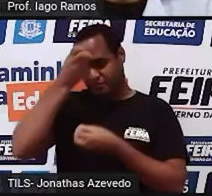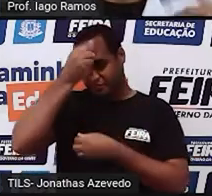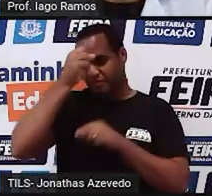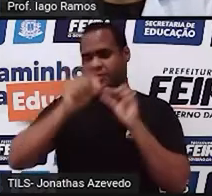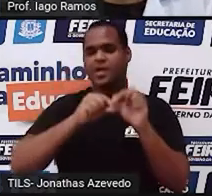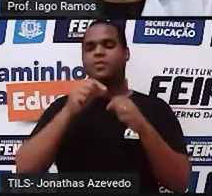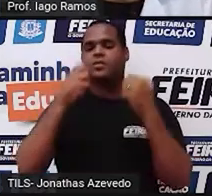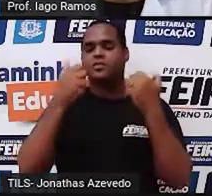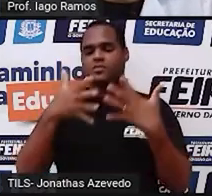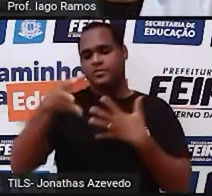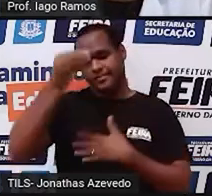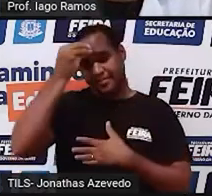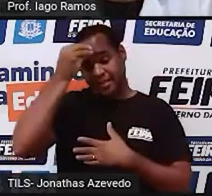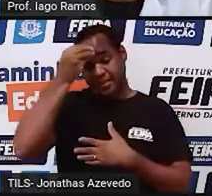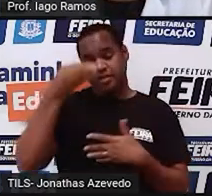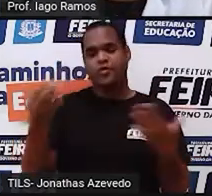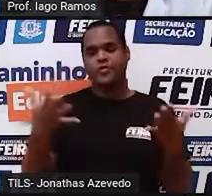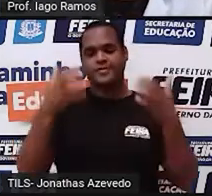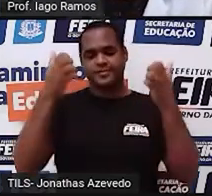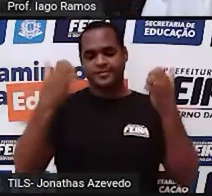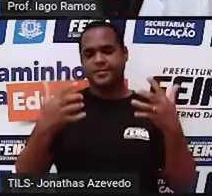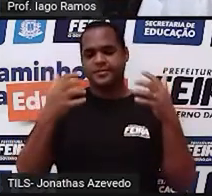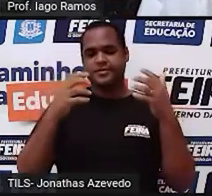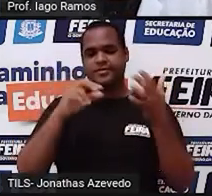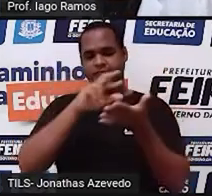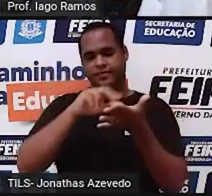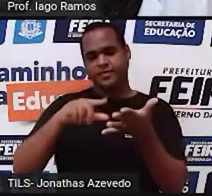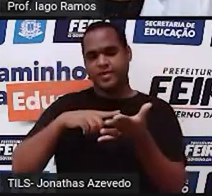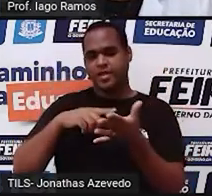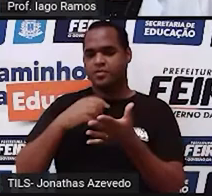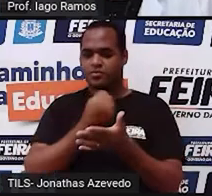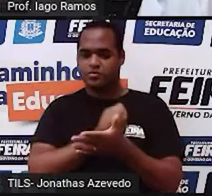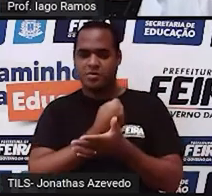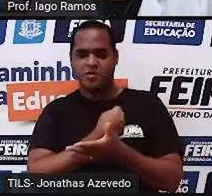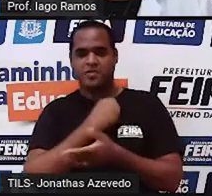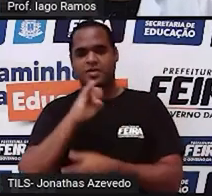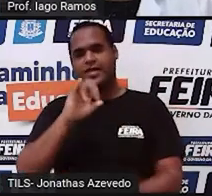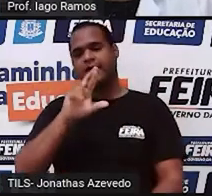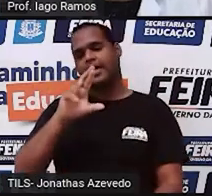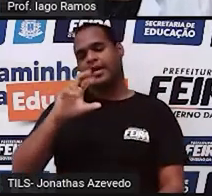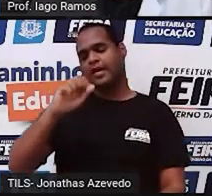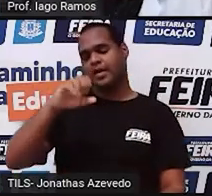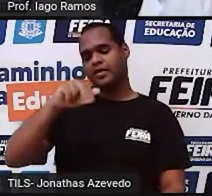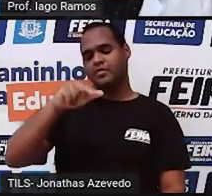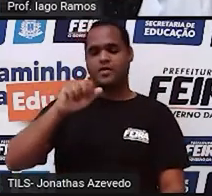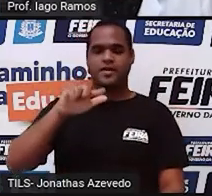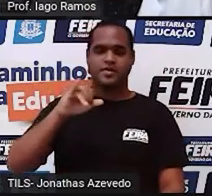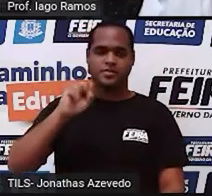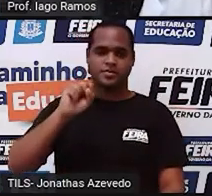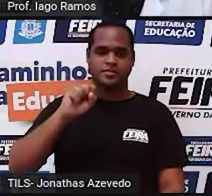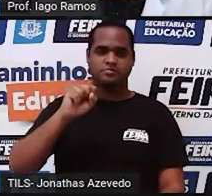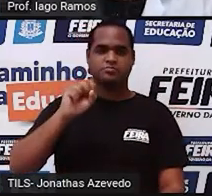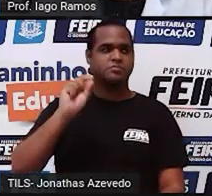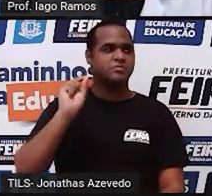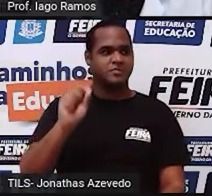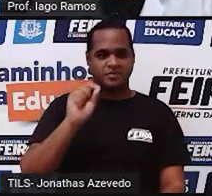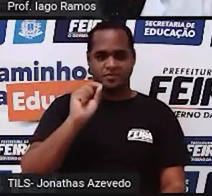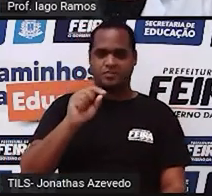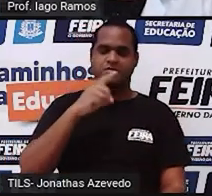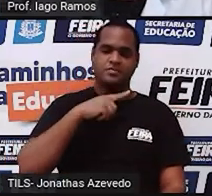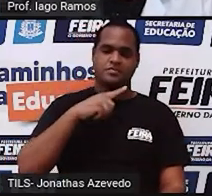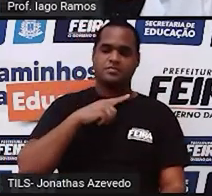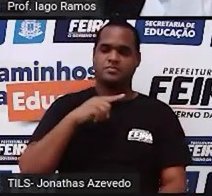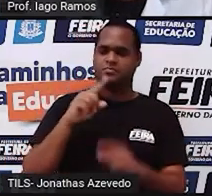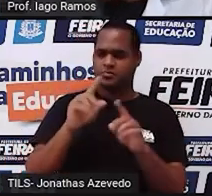a gente vai aprender hoje um pouco sobre números irracionais Pois é números irracionais